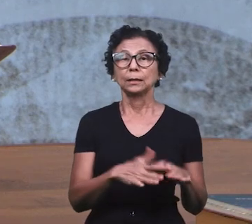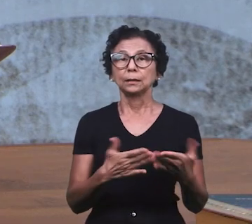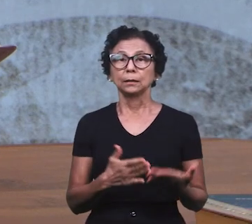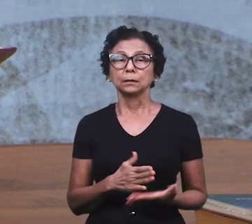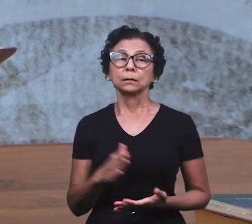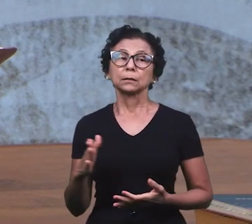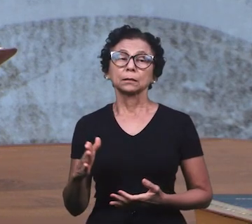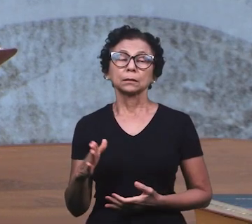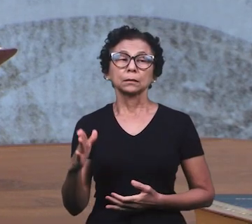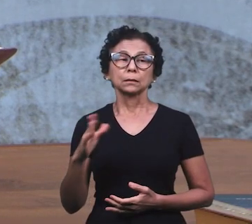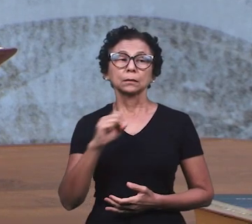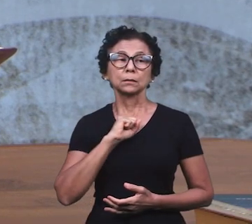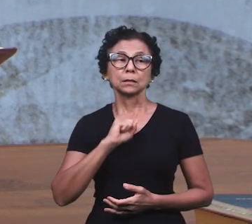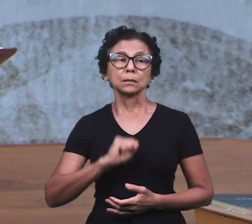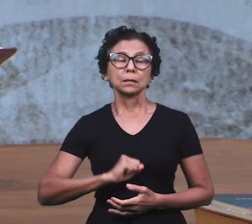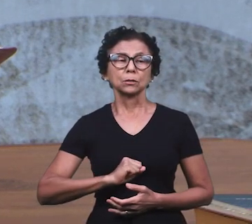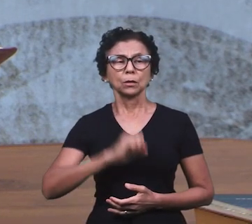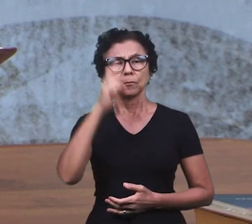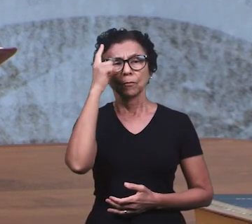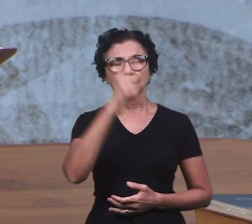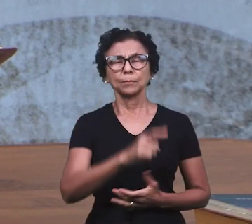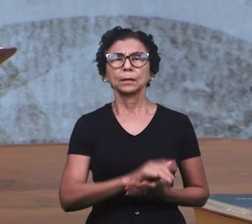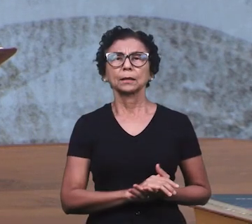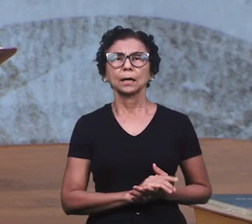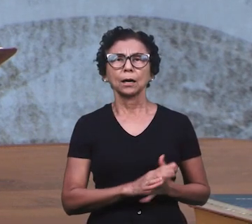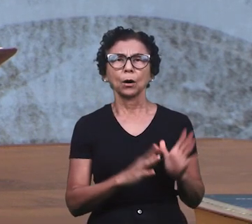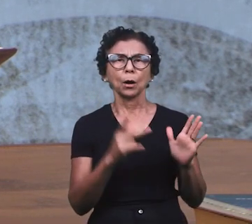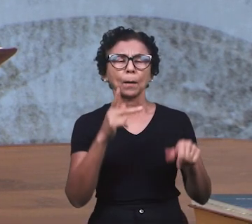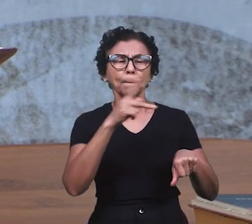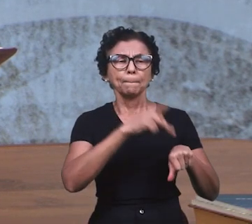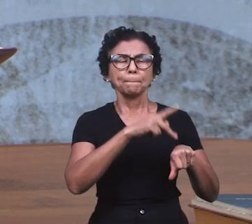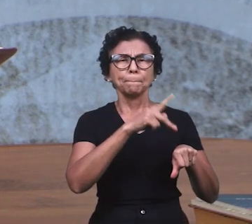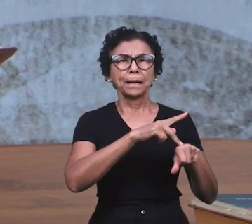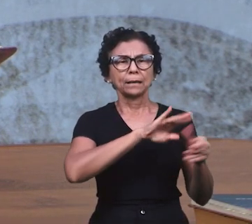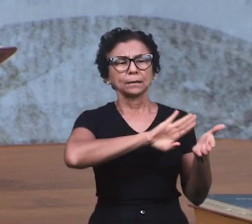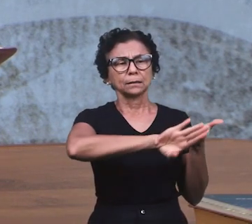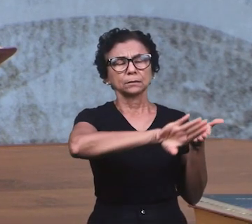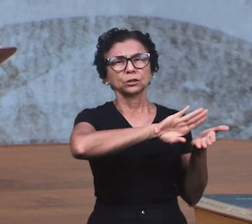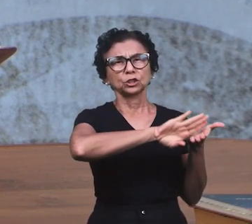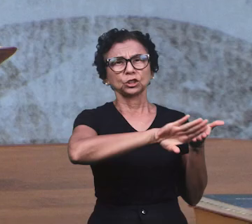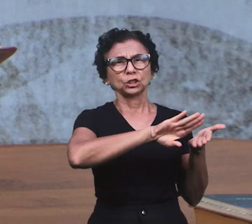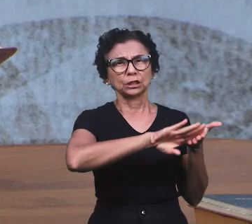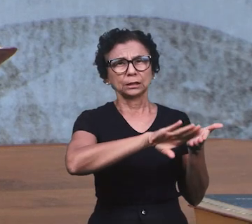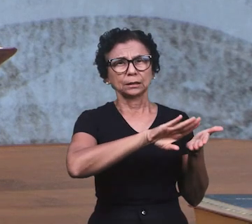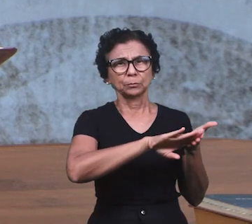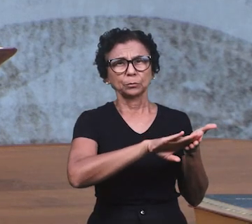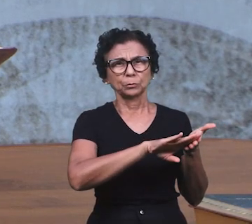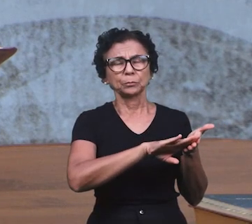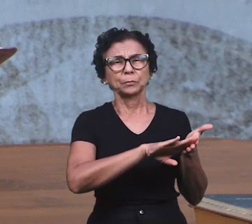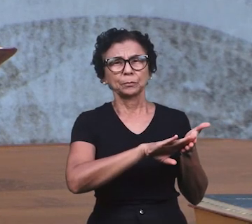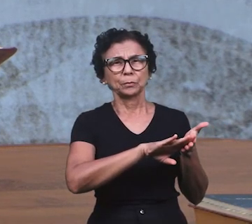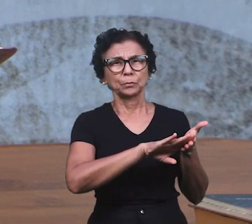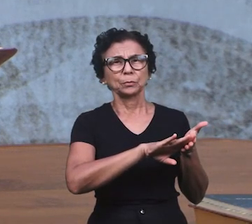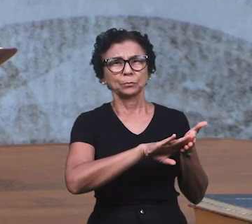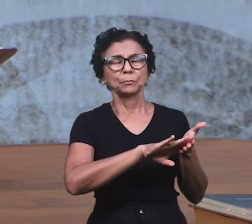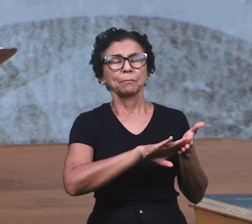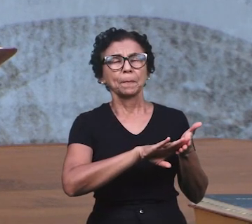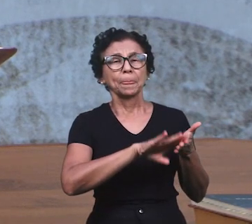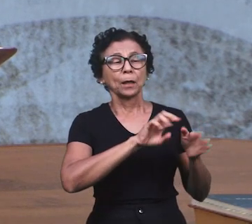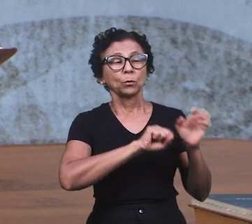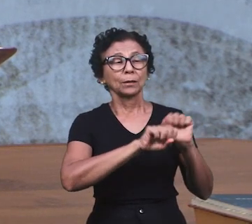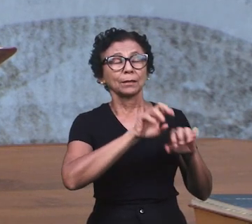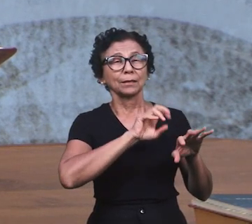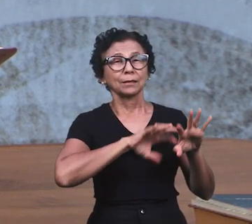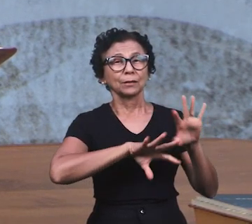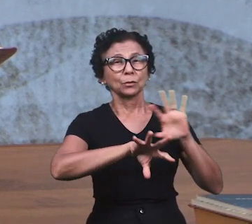sacerdote ordenará que arranquem as pedras em que estiver a praga e que as lancem fora